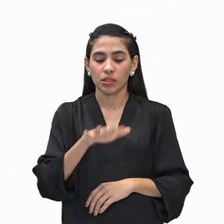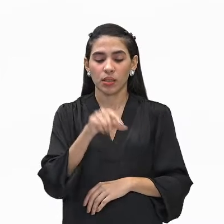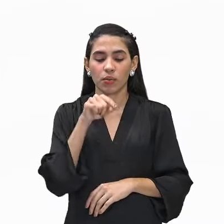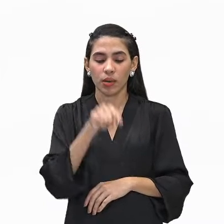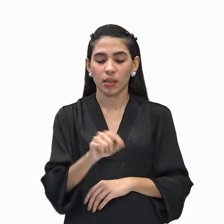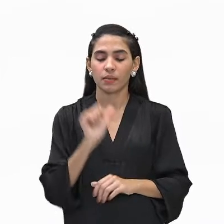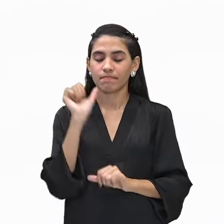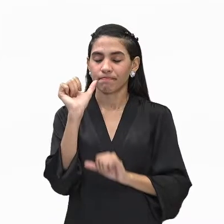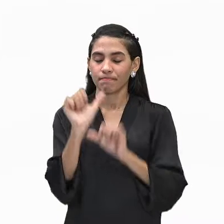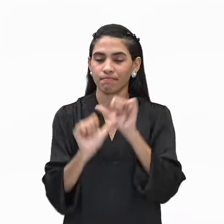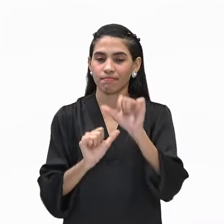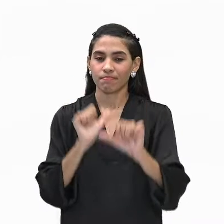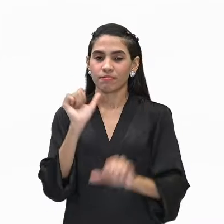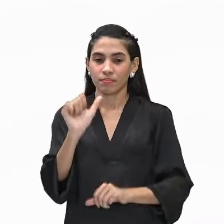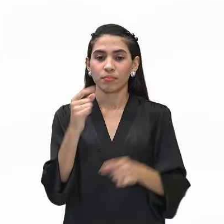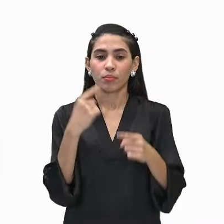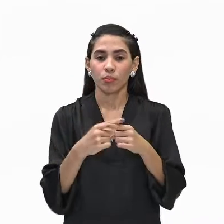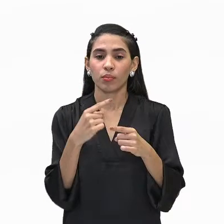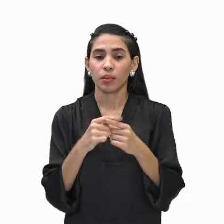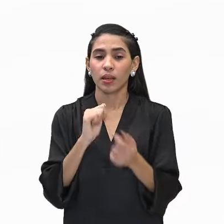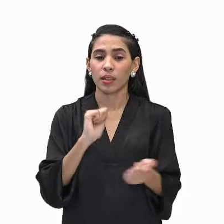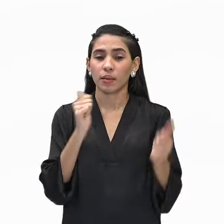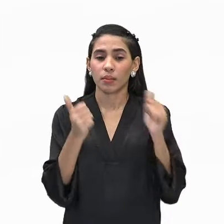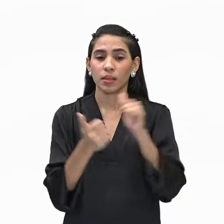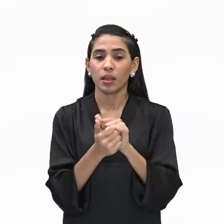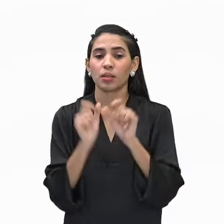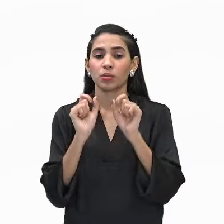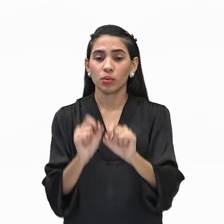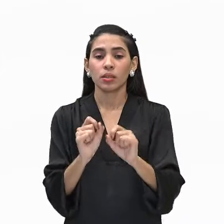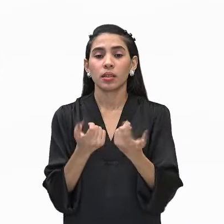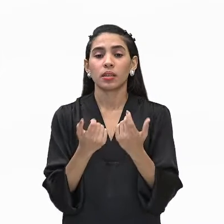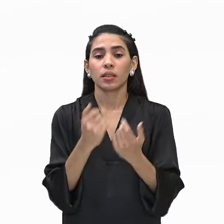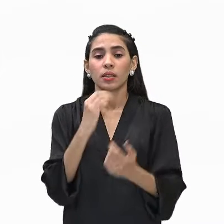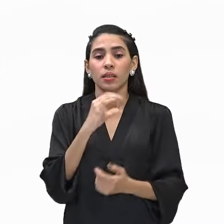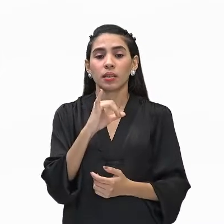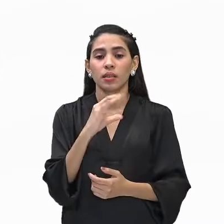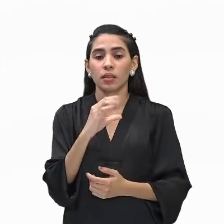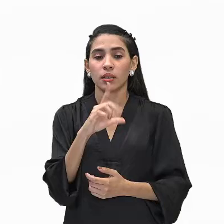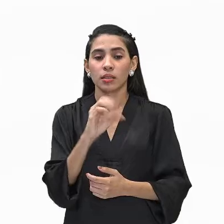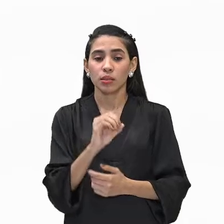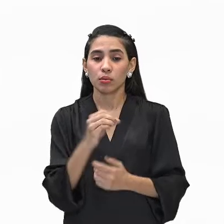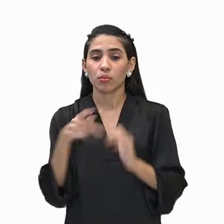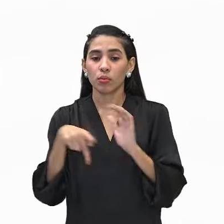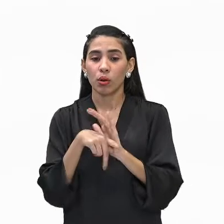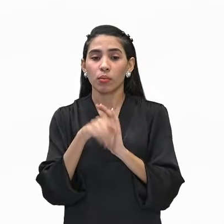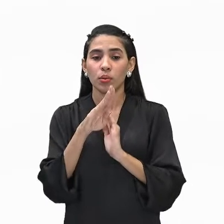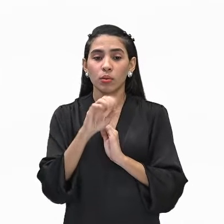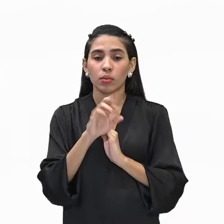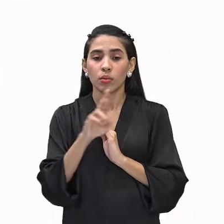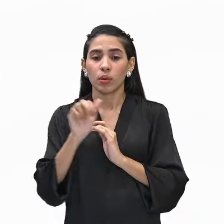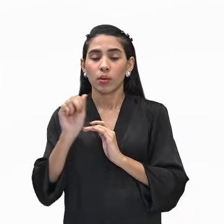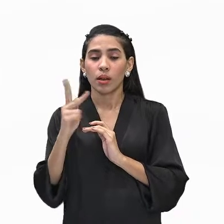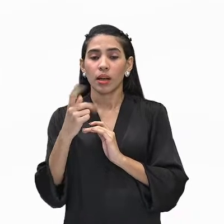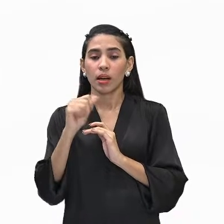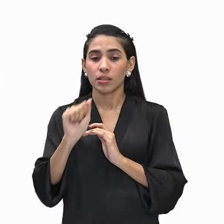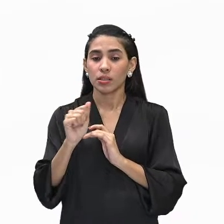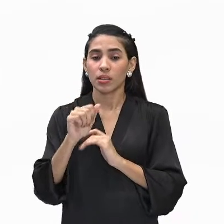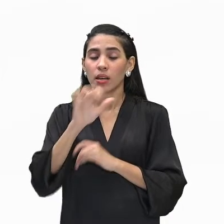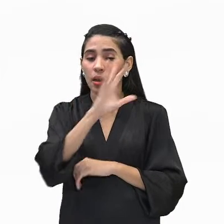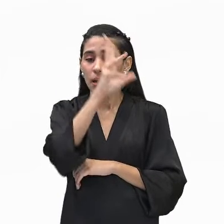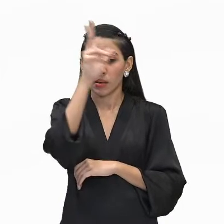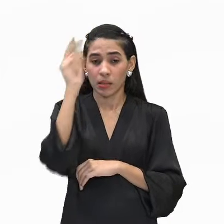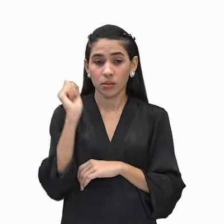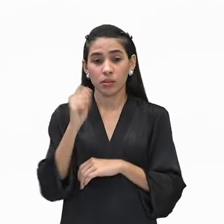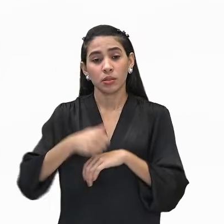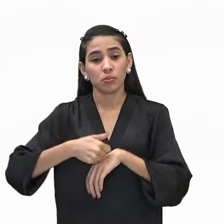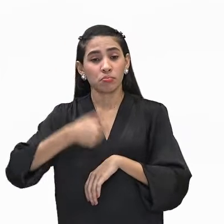grande transformação, pois teve que adaptar-se ao ciclo econômico da borracha amazônica. Ou seja, das primeiras viagens onde se